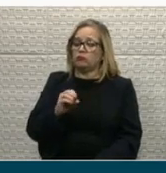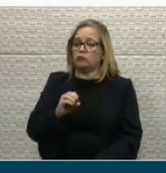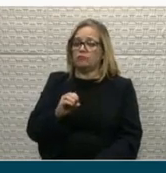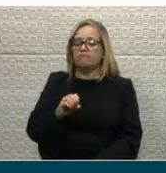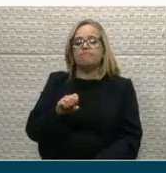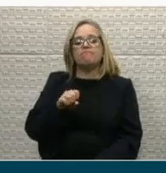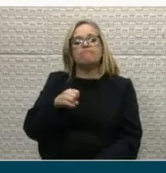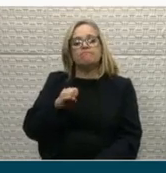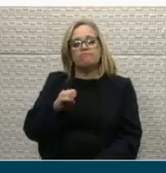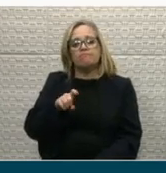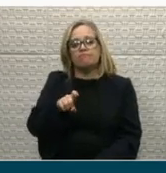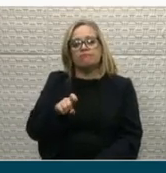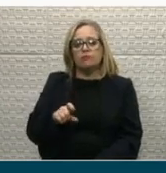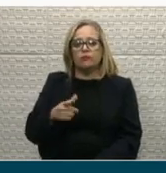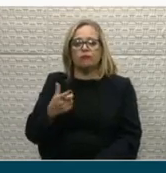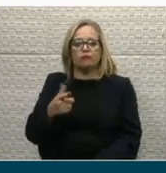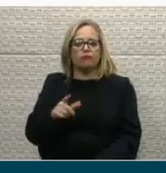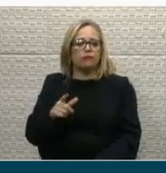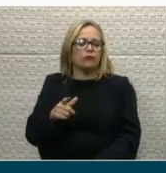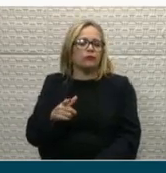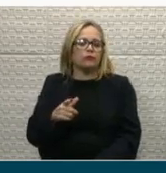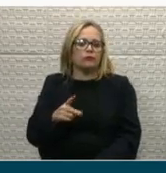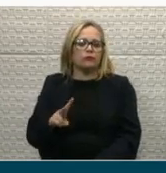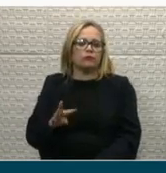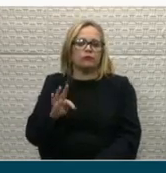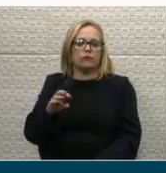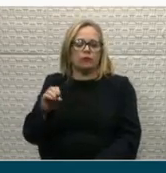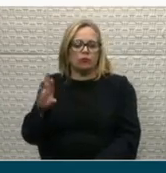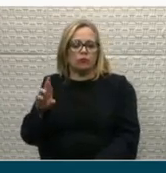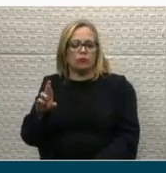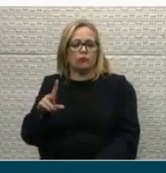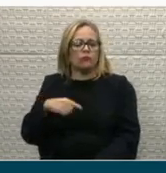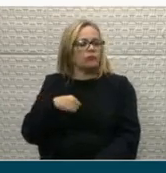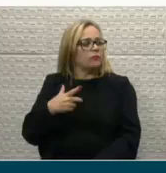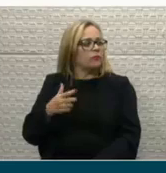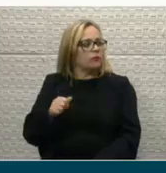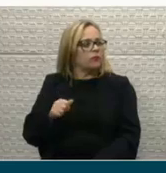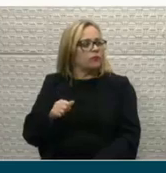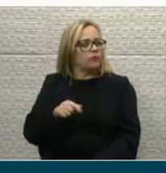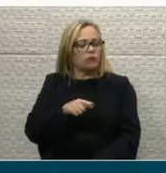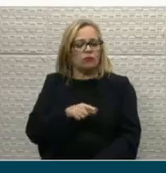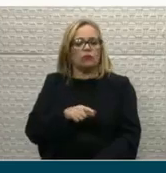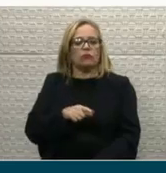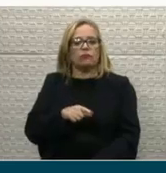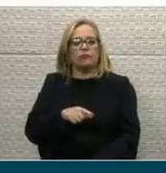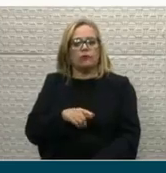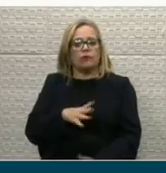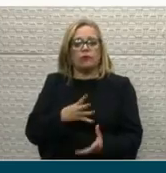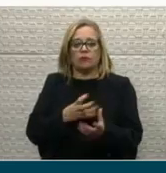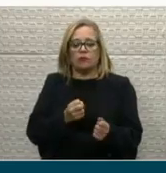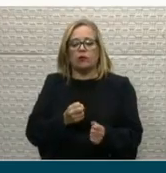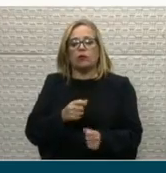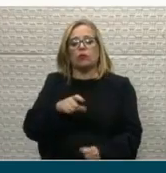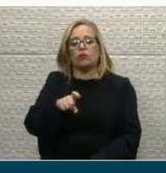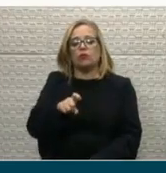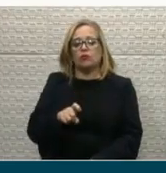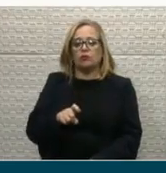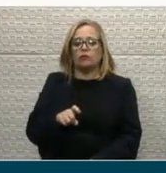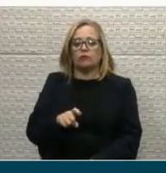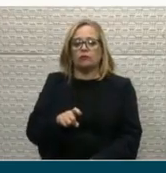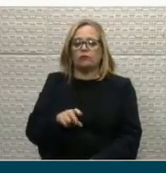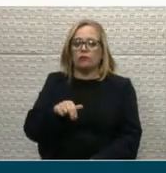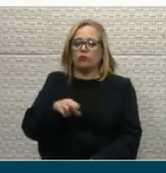Se o x for zero, eu não tenho autovetor. Então, eu preciso considerar que o x é não nulo. Se ele é não